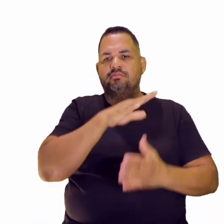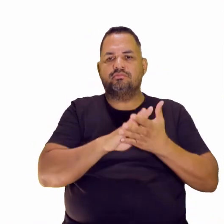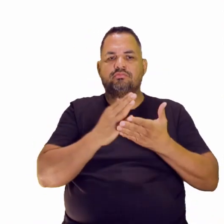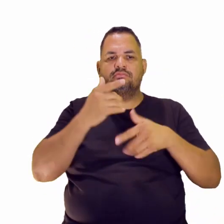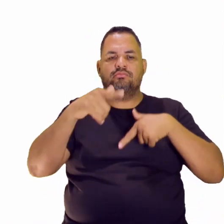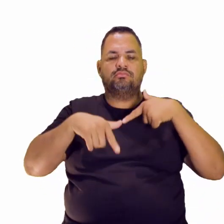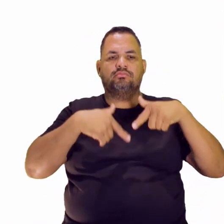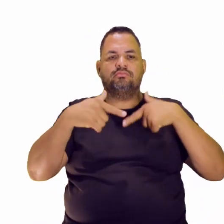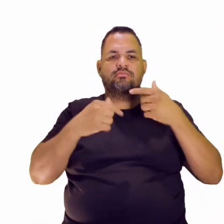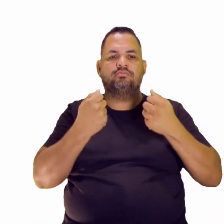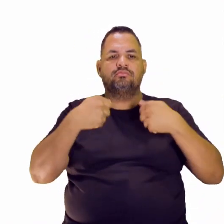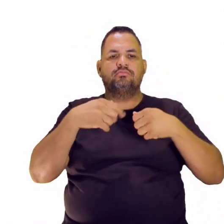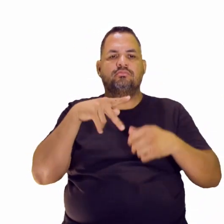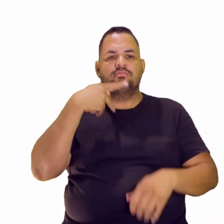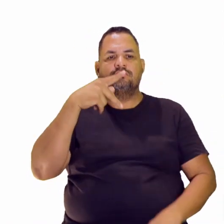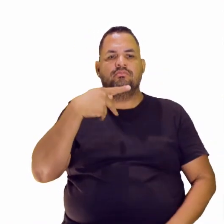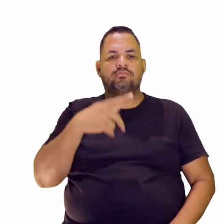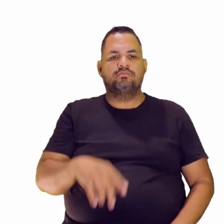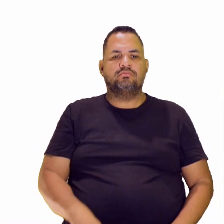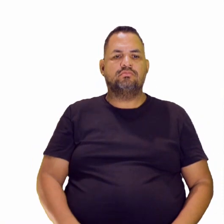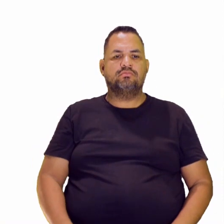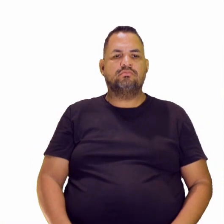Sobre o seu trabalho, podemos afirmar: